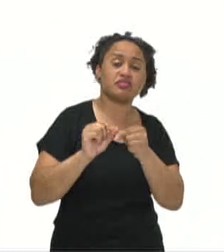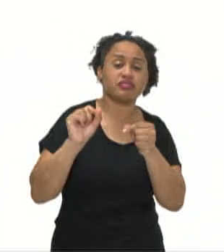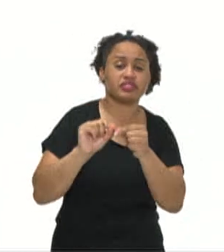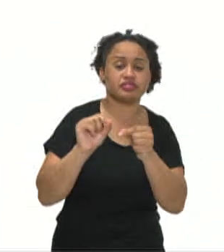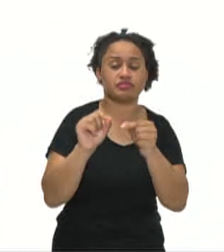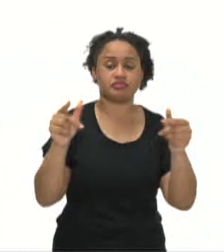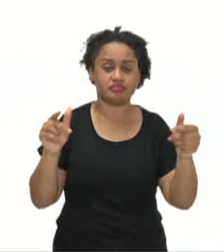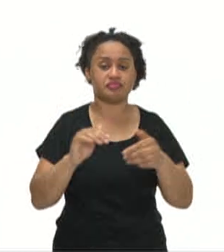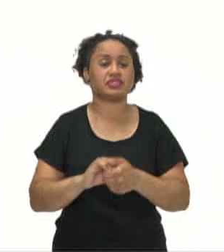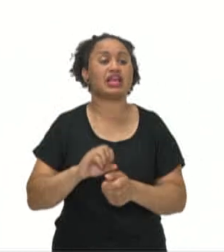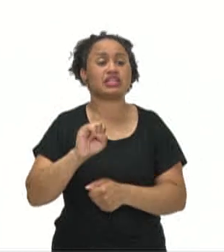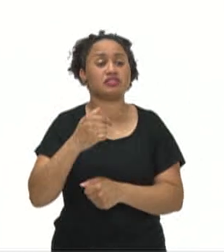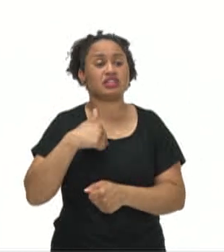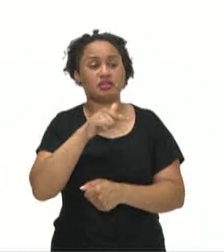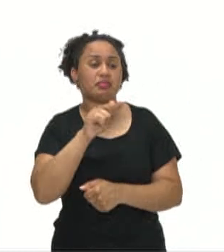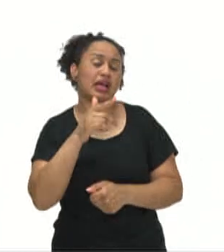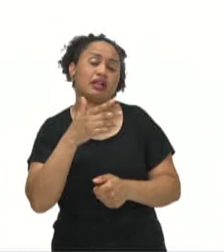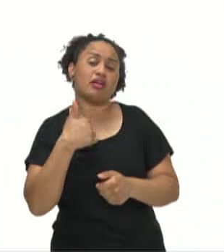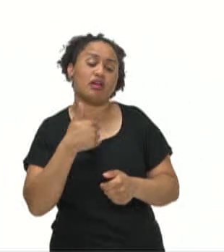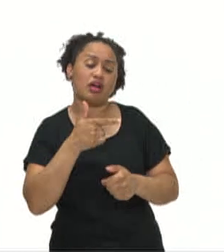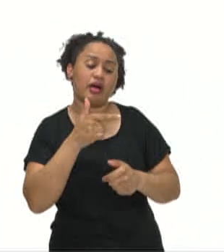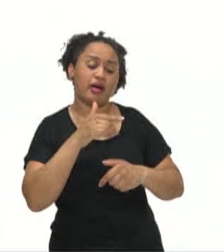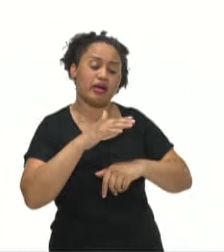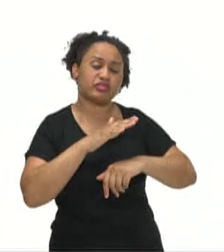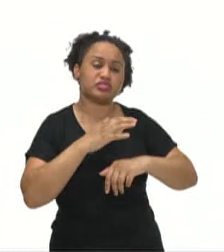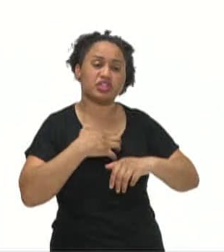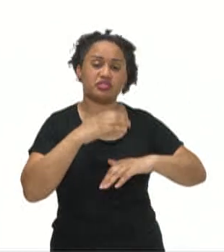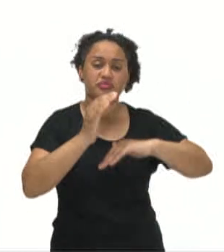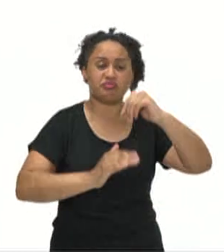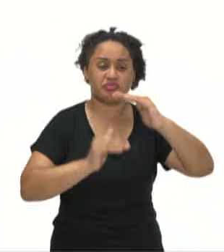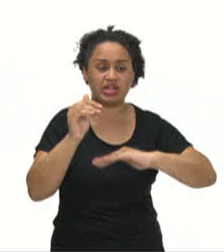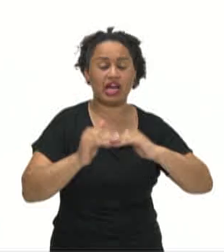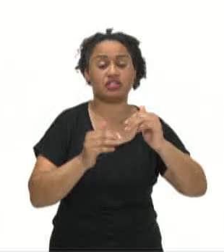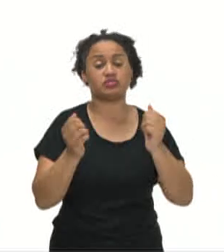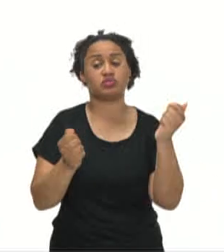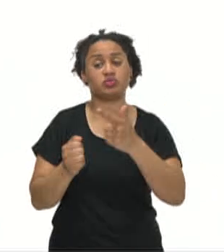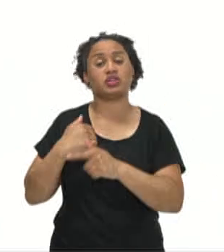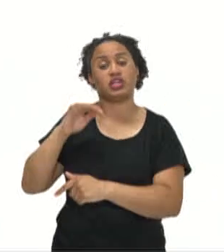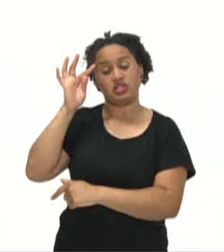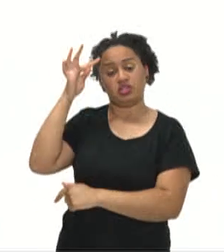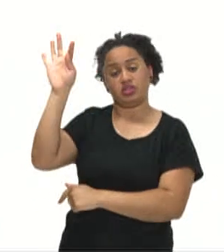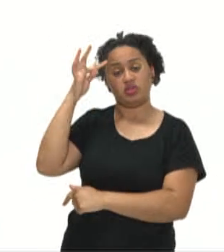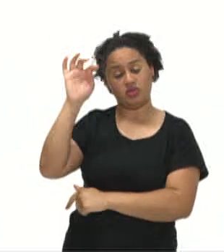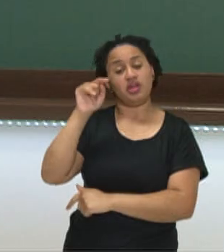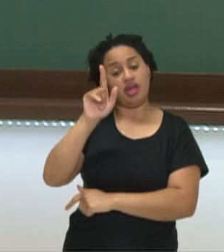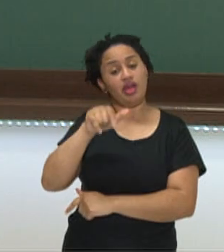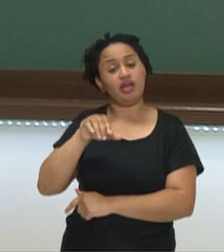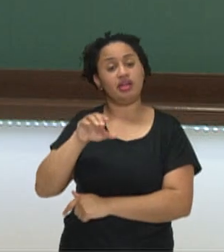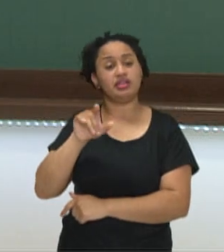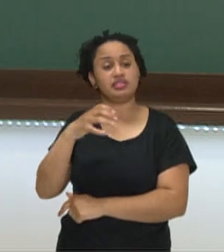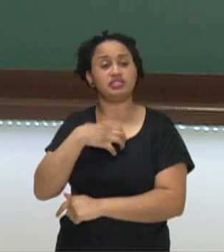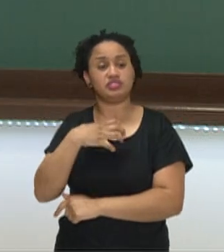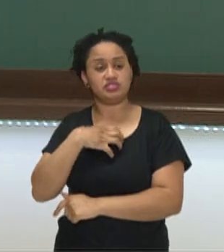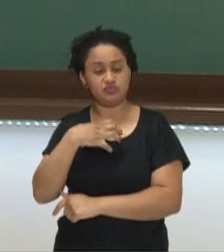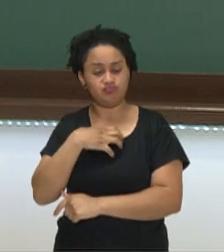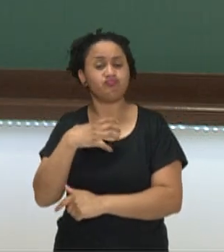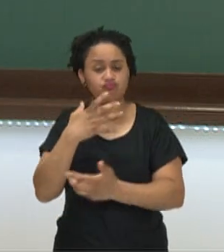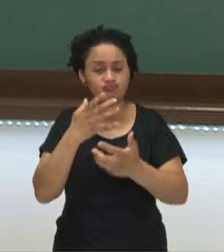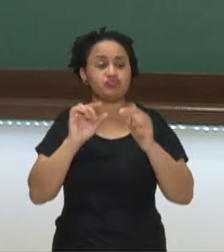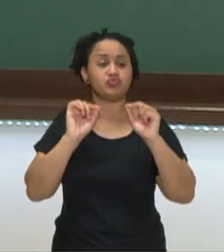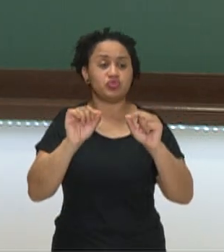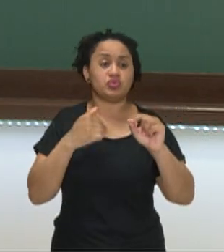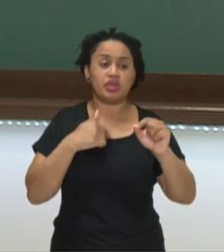Se você é mais inclinado para o lado prático, né, do que para o teórico, você é sinestésico. O que é ser